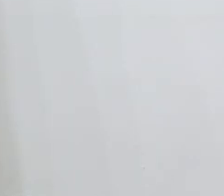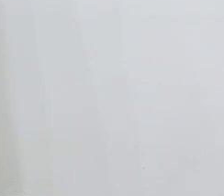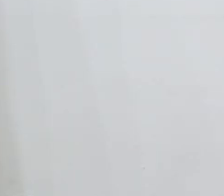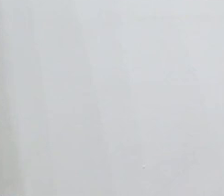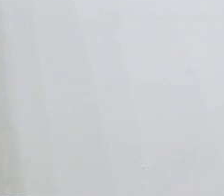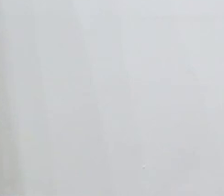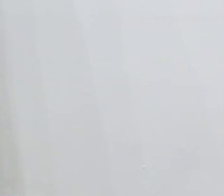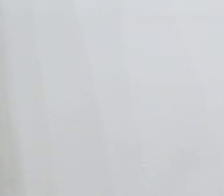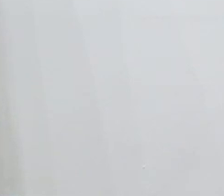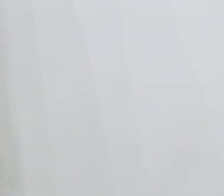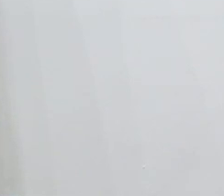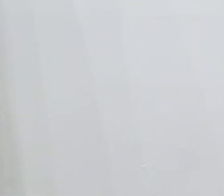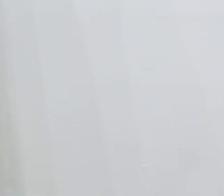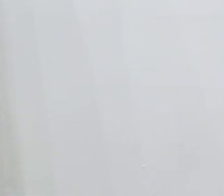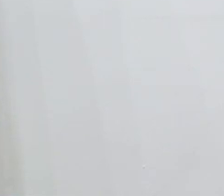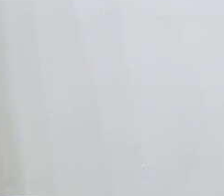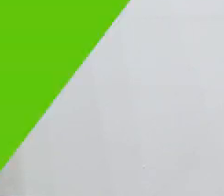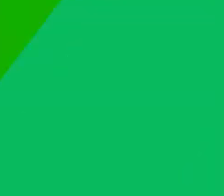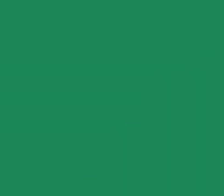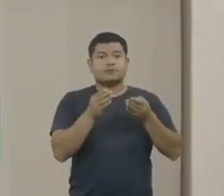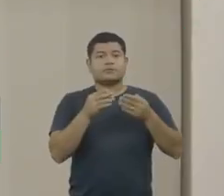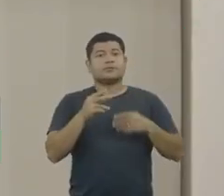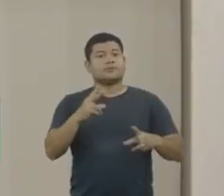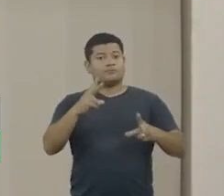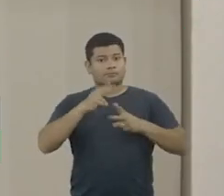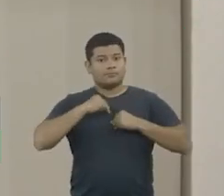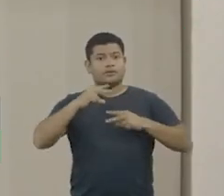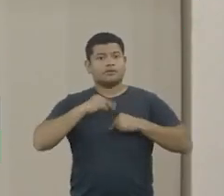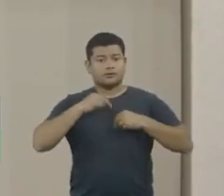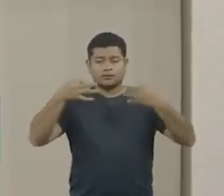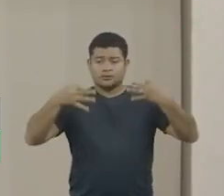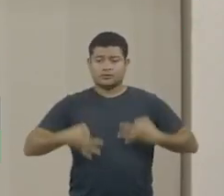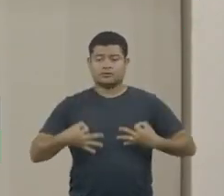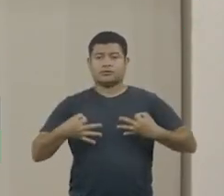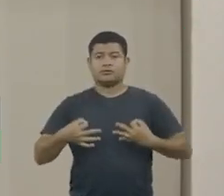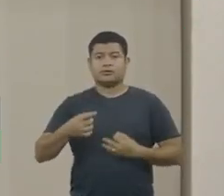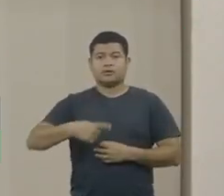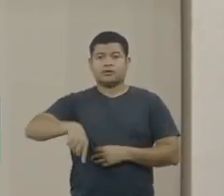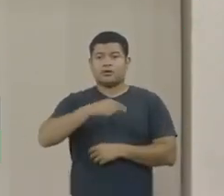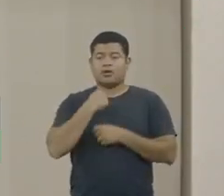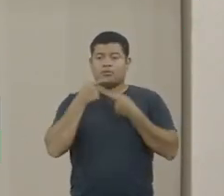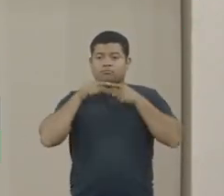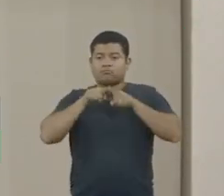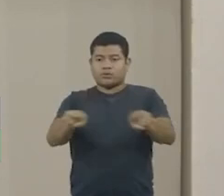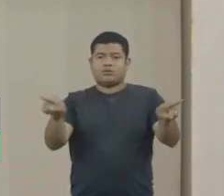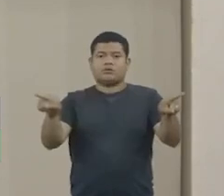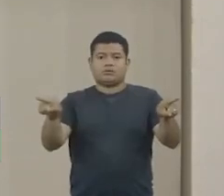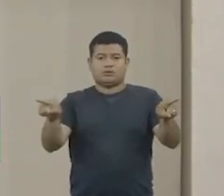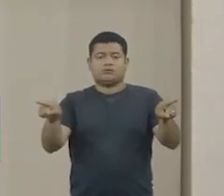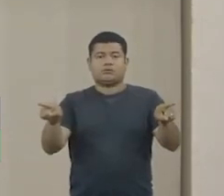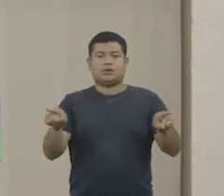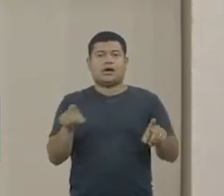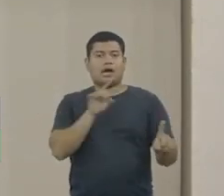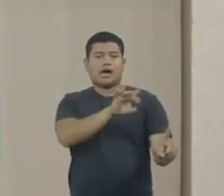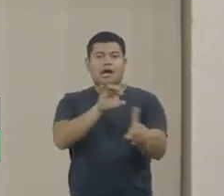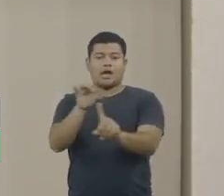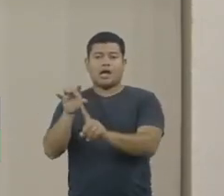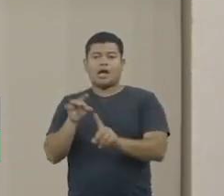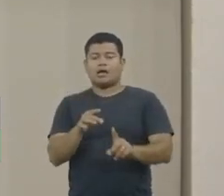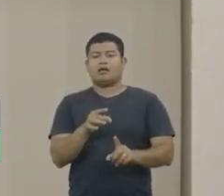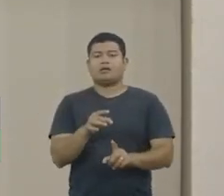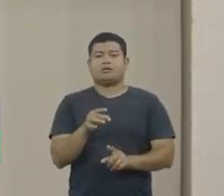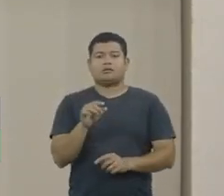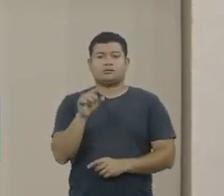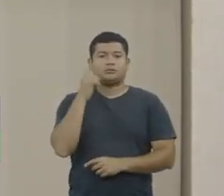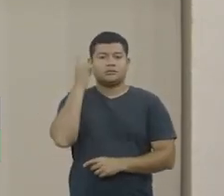PL, na primeira vice-presidência. Nossa Assembleia é plural e cada parlamentar tem a sua visão de mundo,